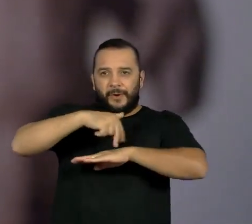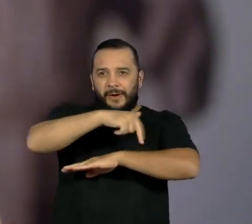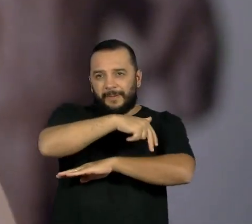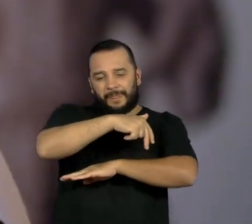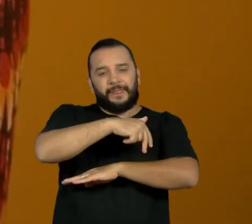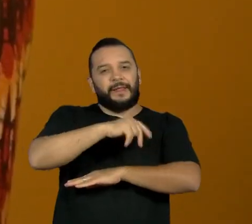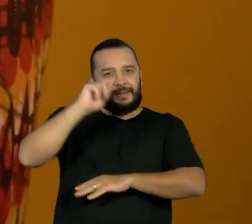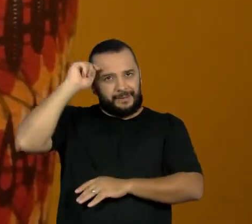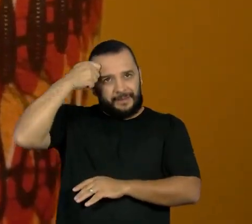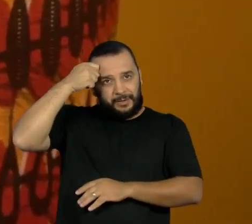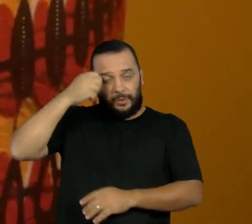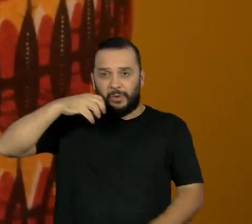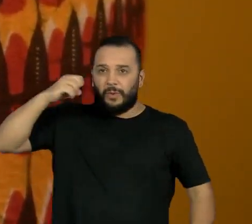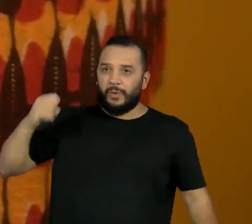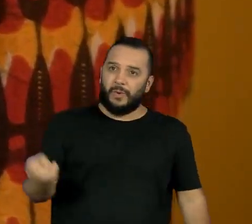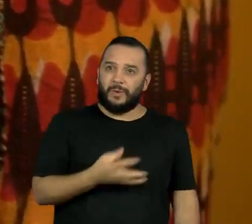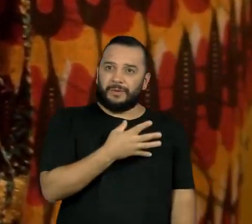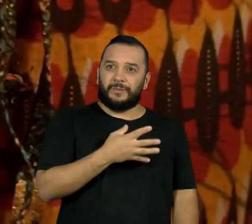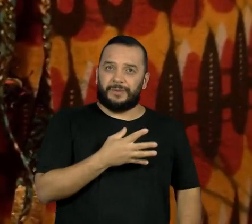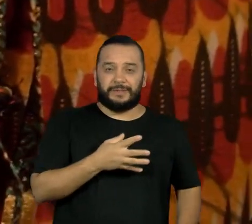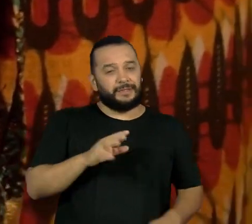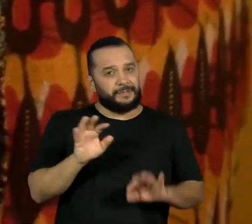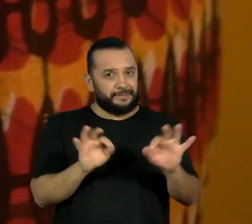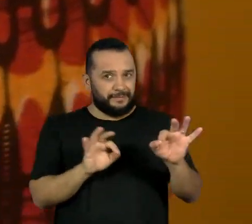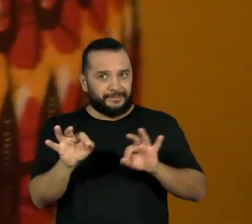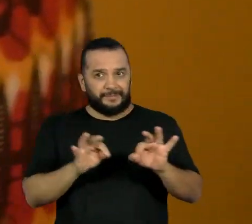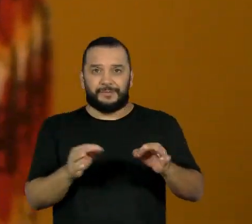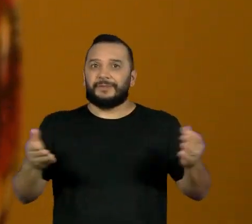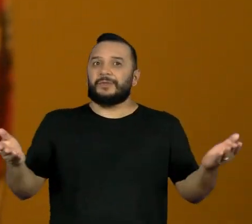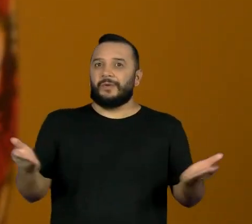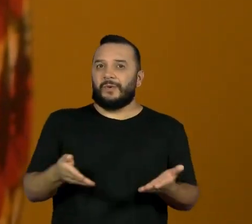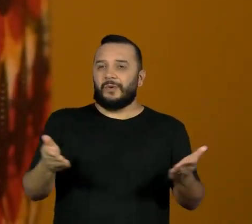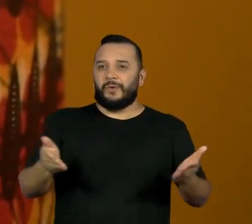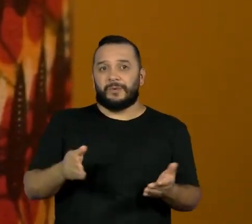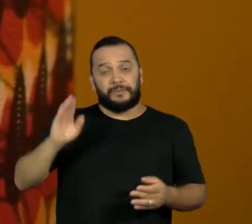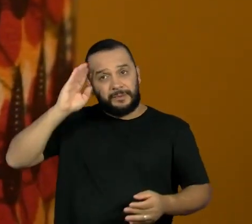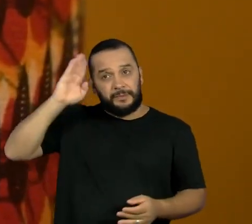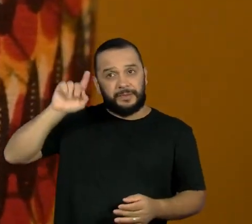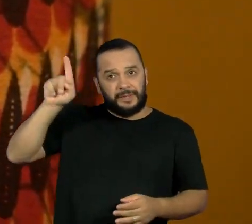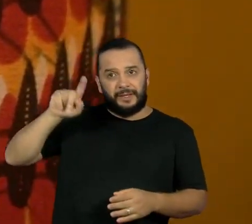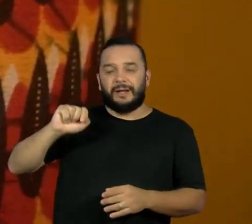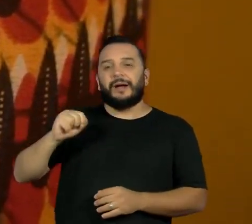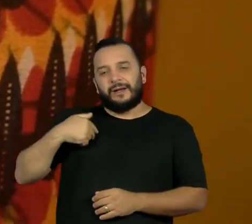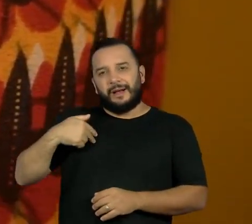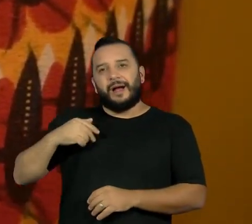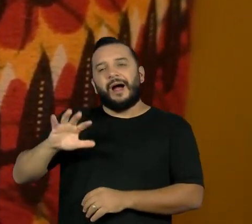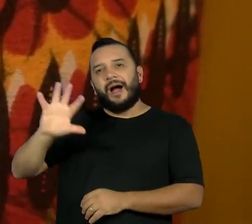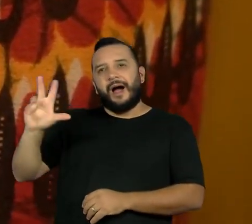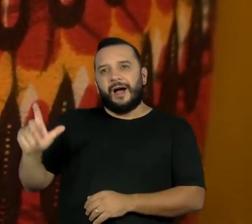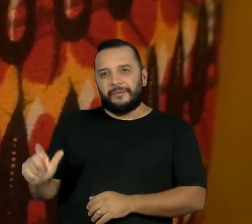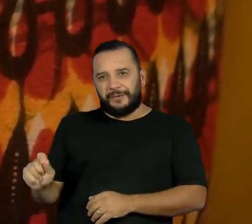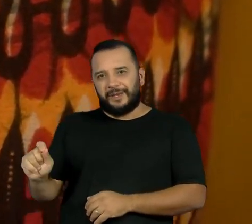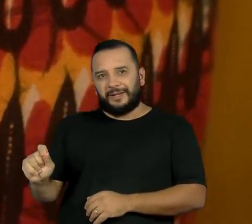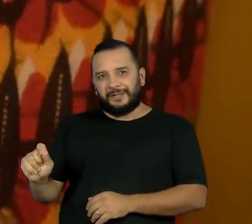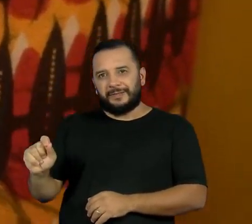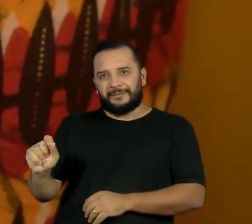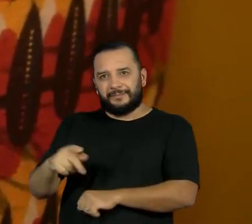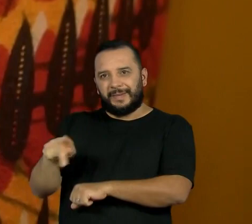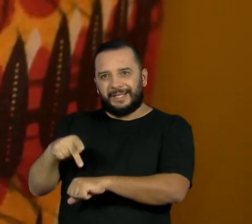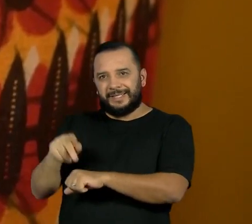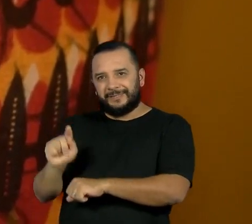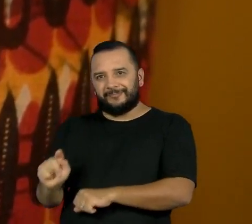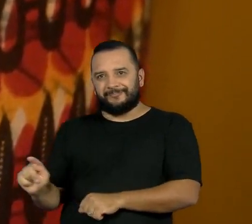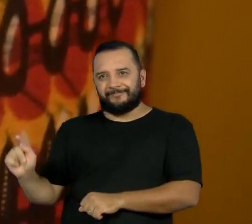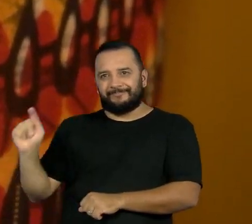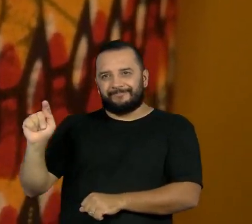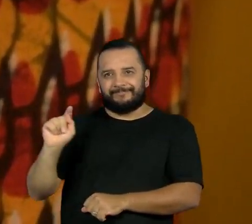afrocontemporânea, de uma moda que está sendo feita hoje, principalmente no continente africano. e que refletem um encontro